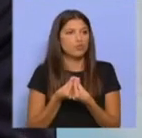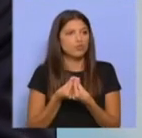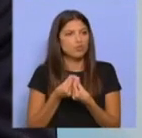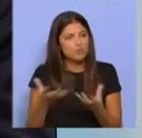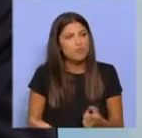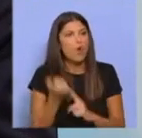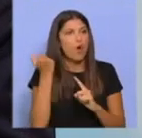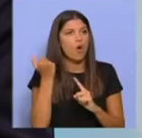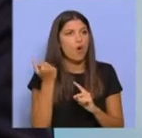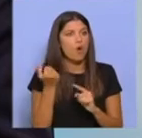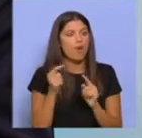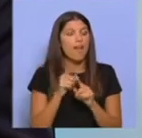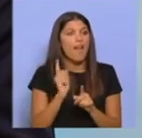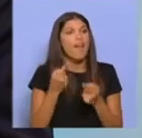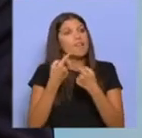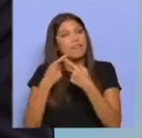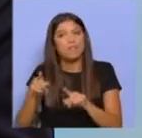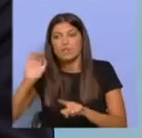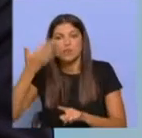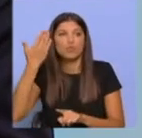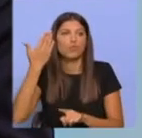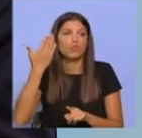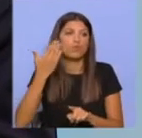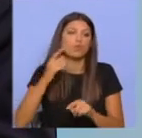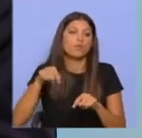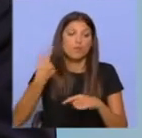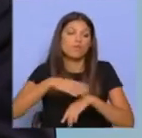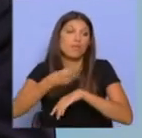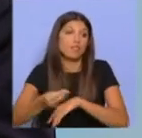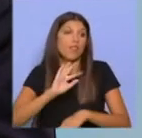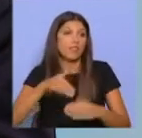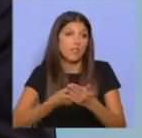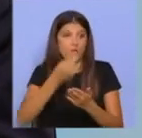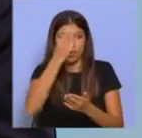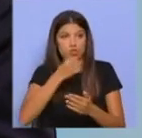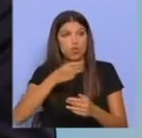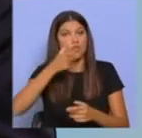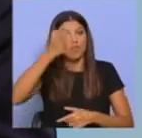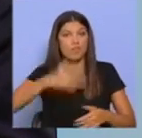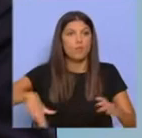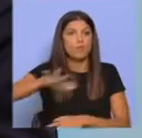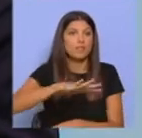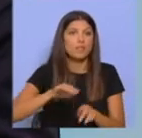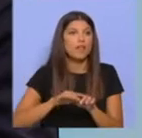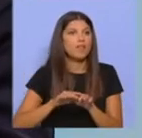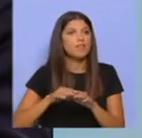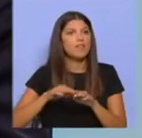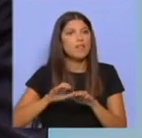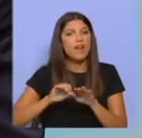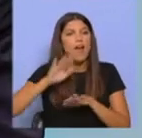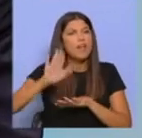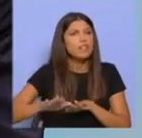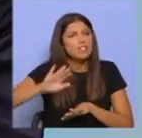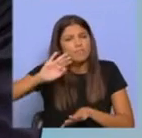diferença que, evidentemente, proporcionou depois, na história da humanidade, com um conjunto de outros passos, grandes avanços. O IPAV existe para